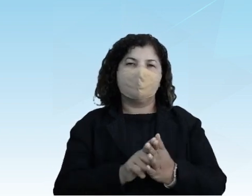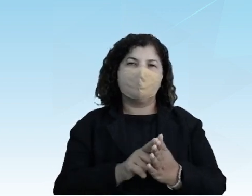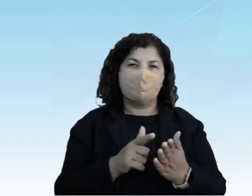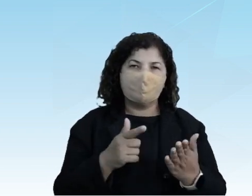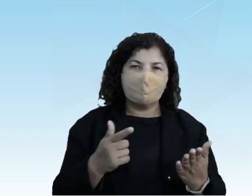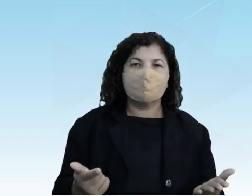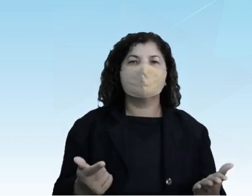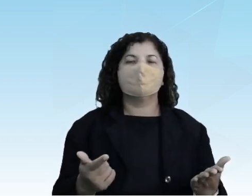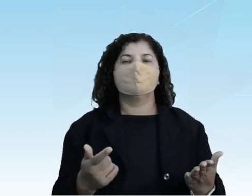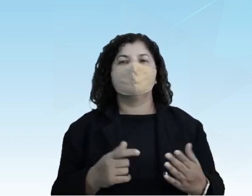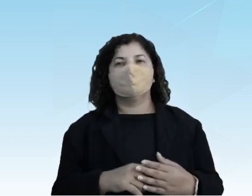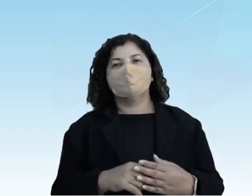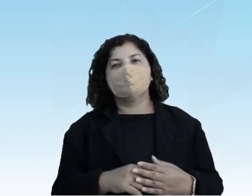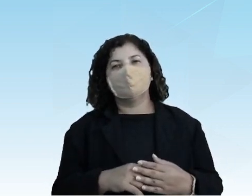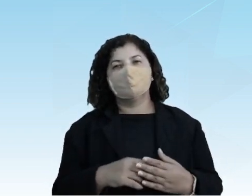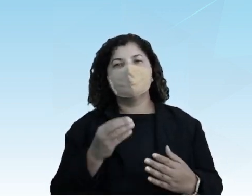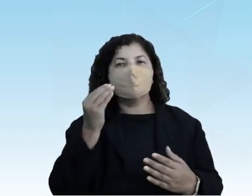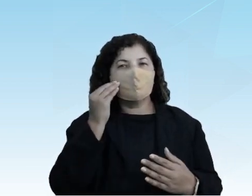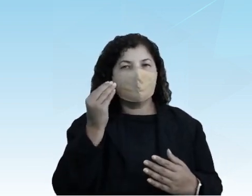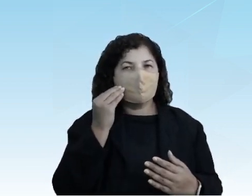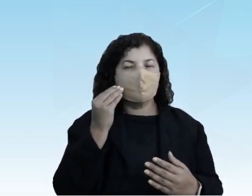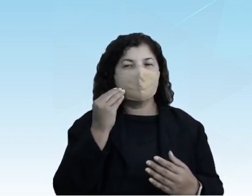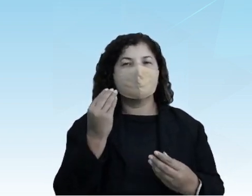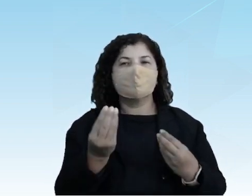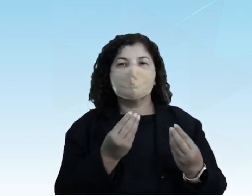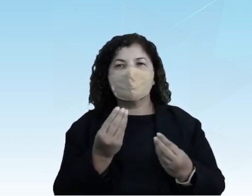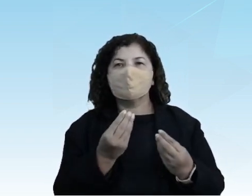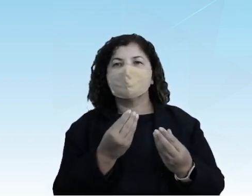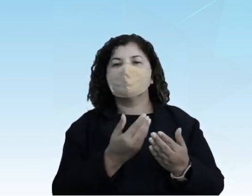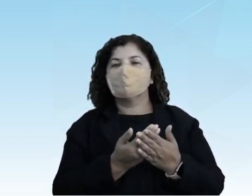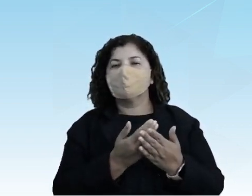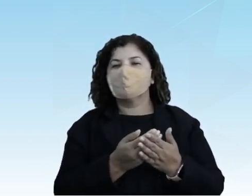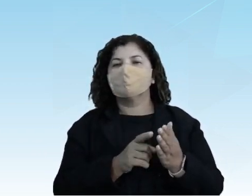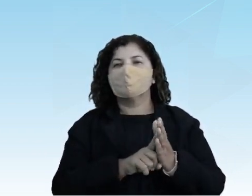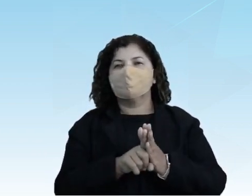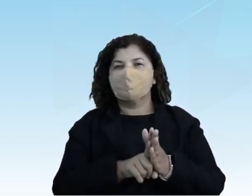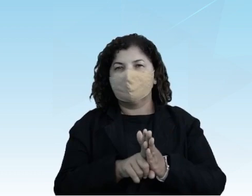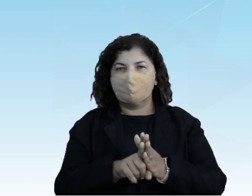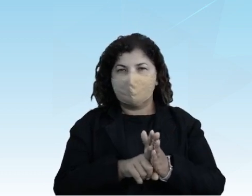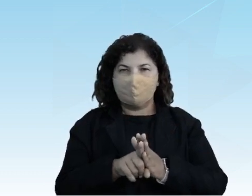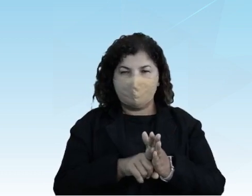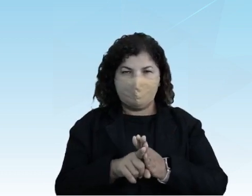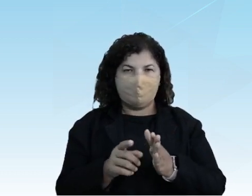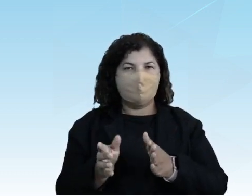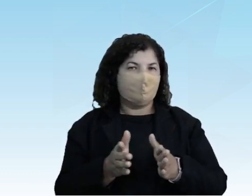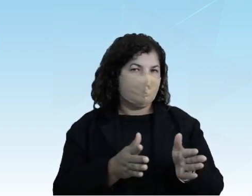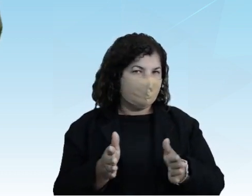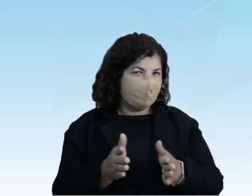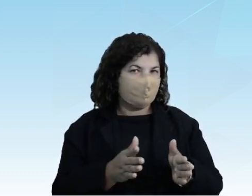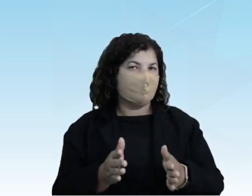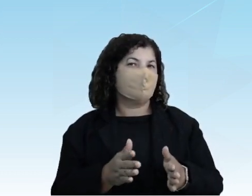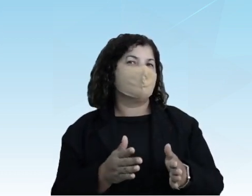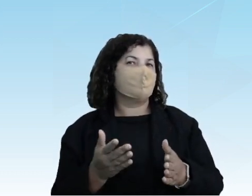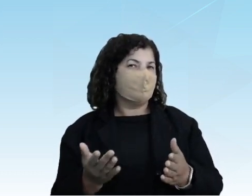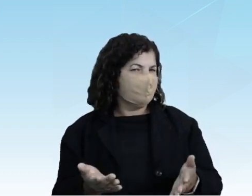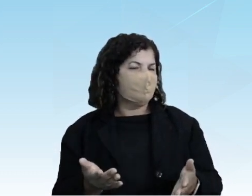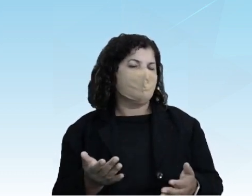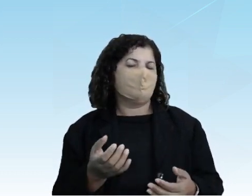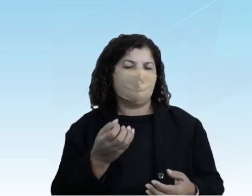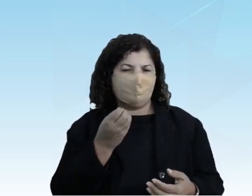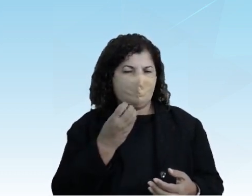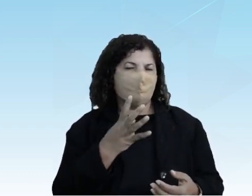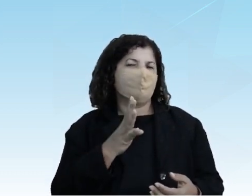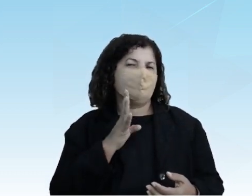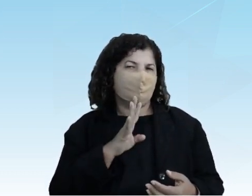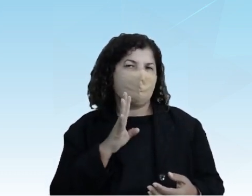da época, para tentar, na realidade, estudar aquele determinado período, né? Então, é muito bacana, né? Então, é